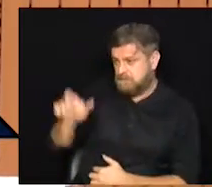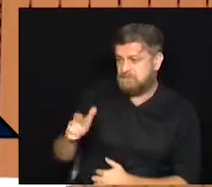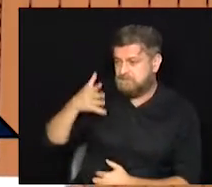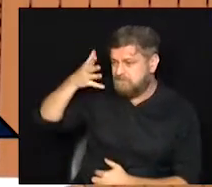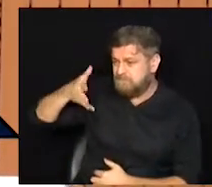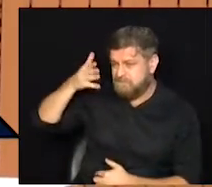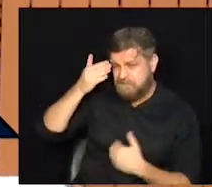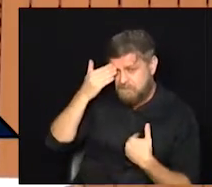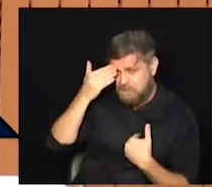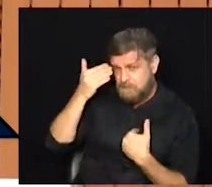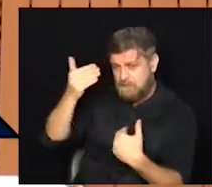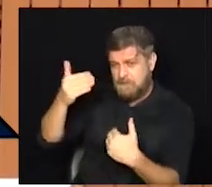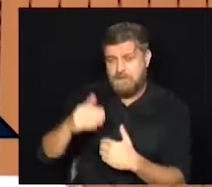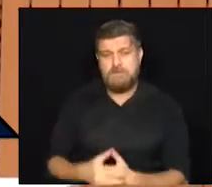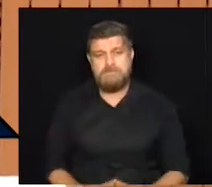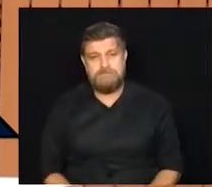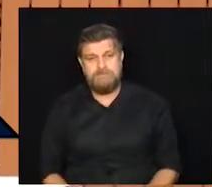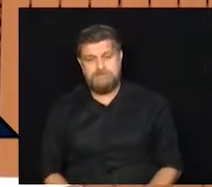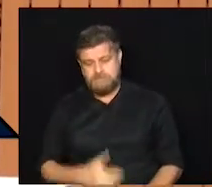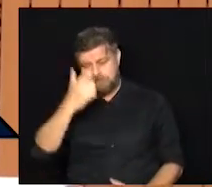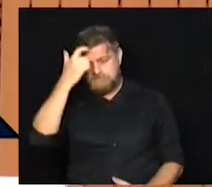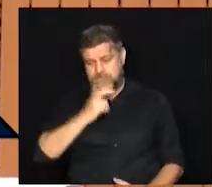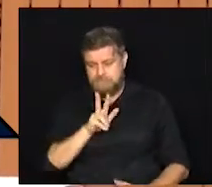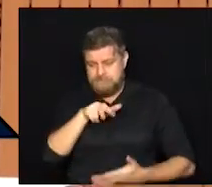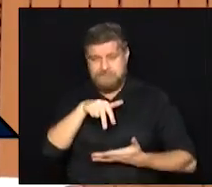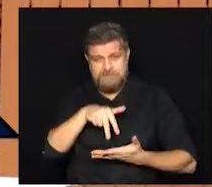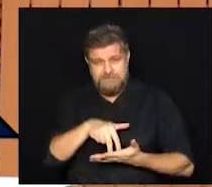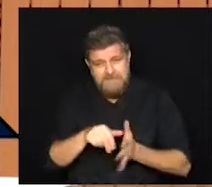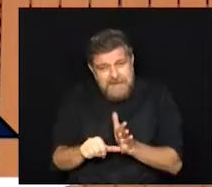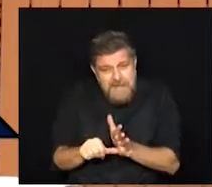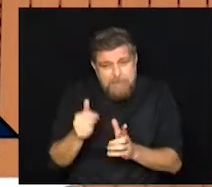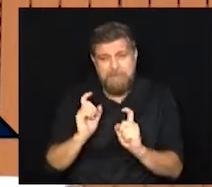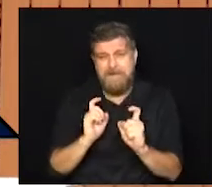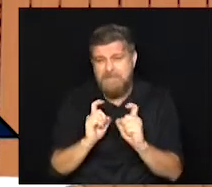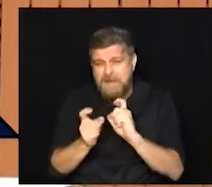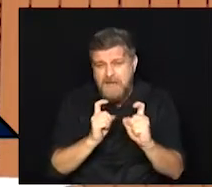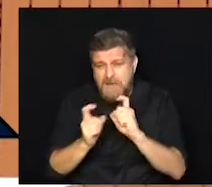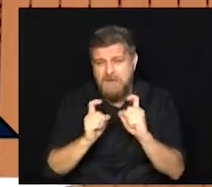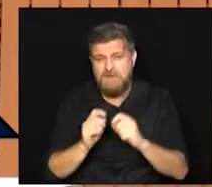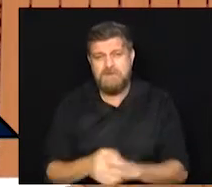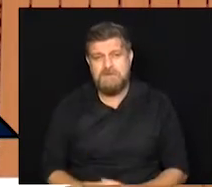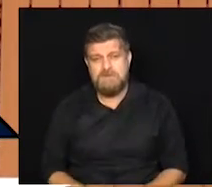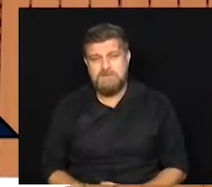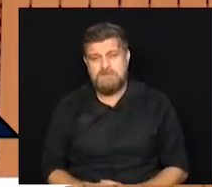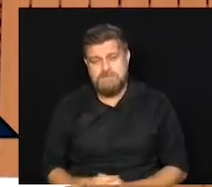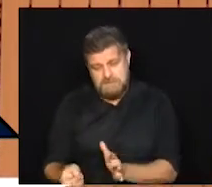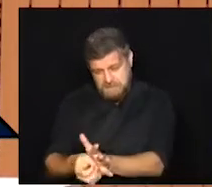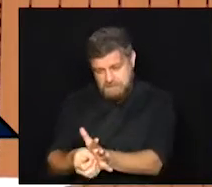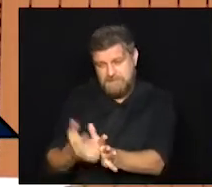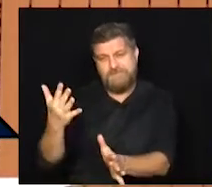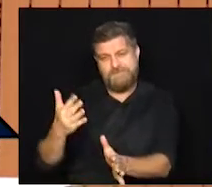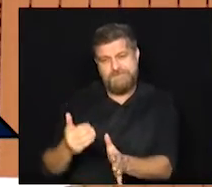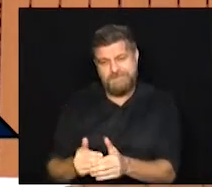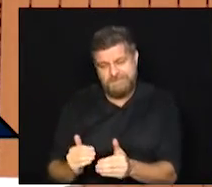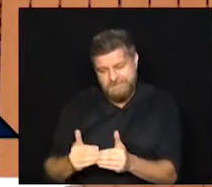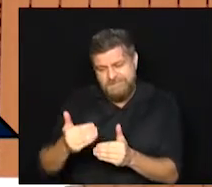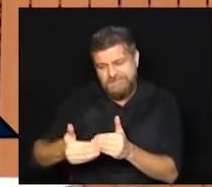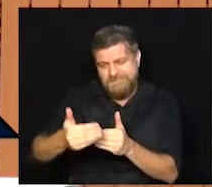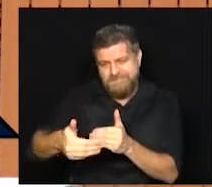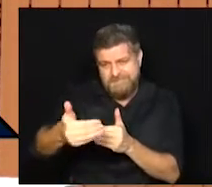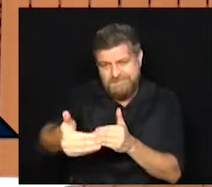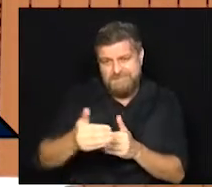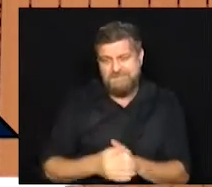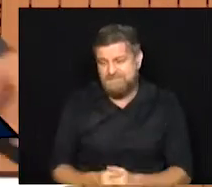obrigado mesmo. E estamos aqui, tá? Essa é a primeira reunião nossa e de muitas mais que vão vir pela frente. Muito obrigado,